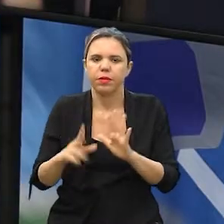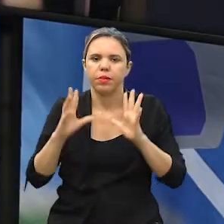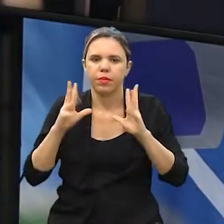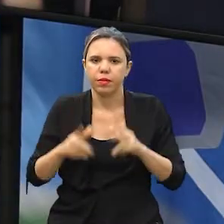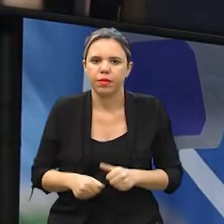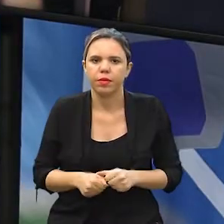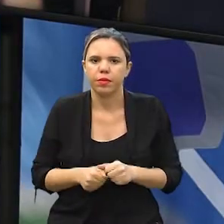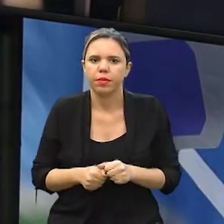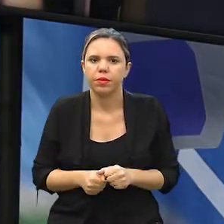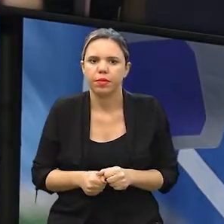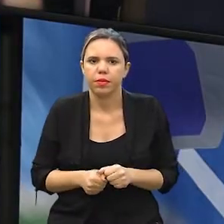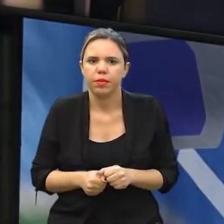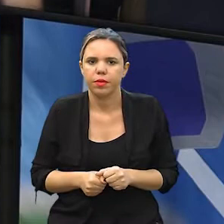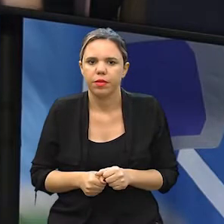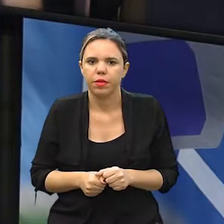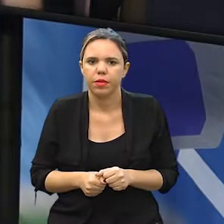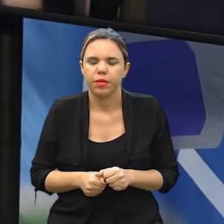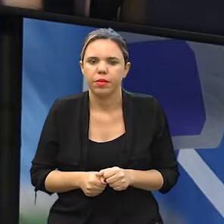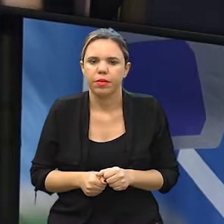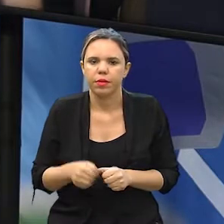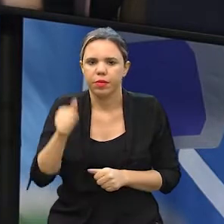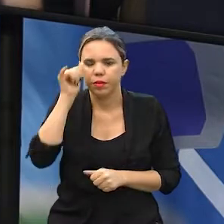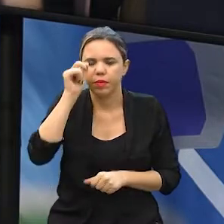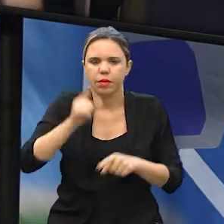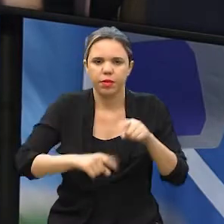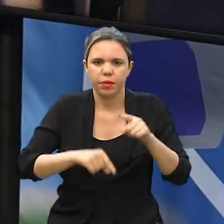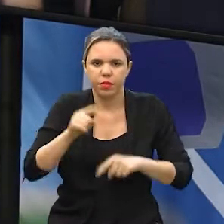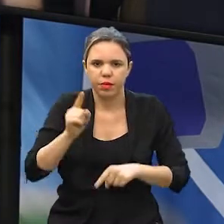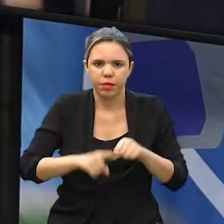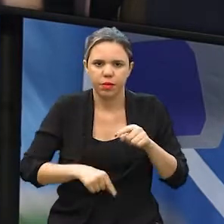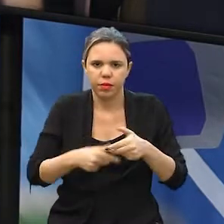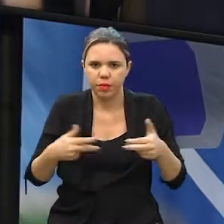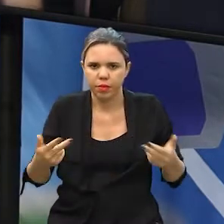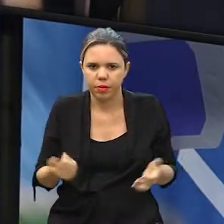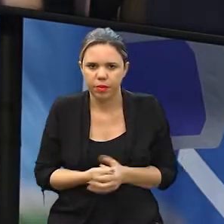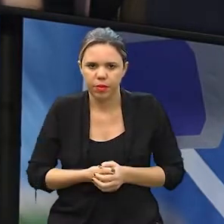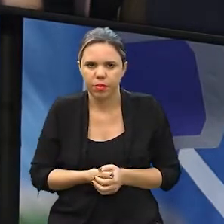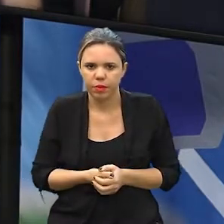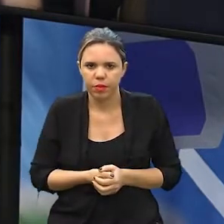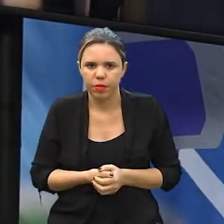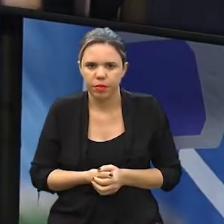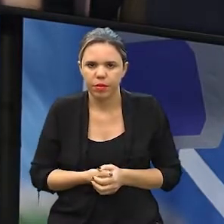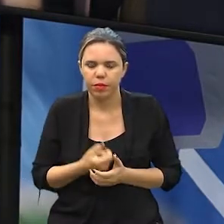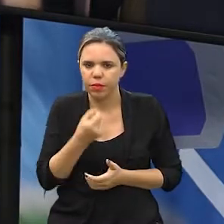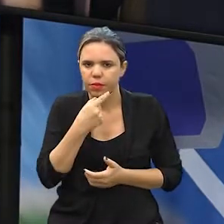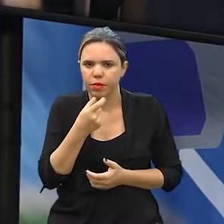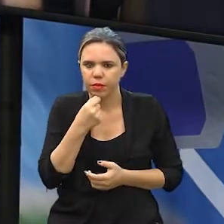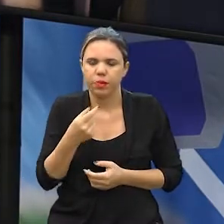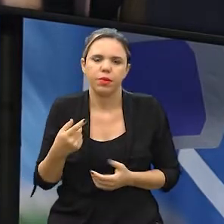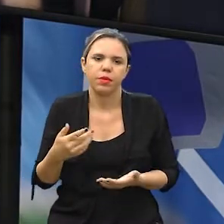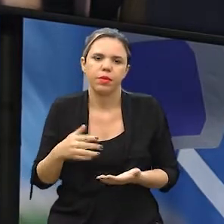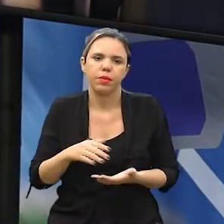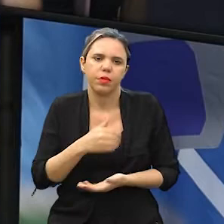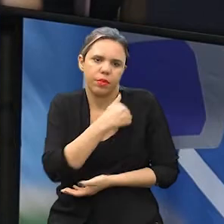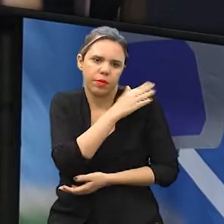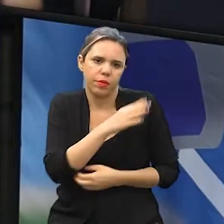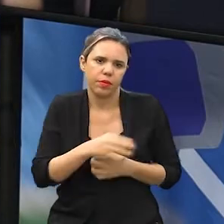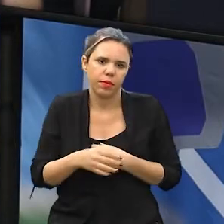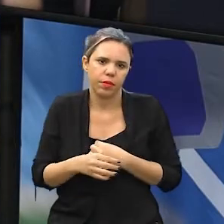limpo, evitando aí palavrões, evitando piadas de duplo sentido, que muitas vezes